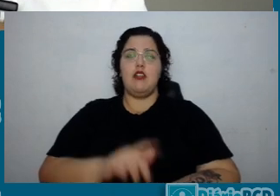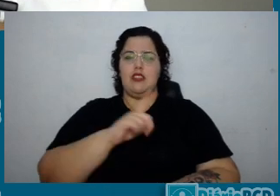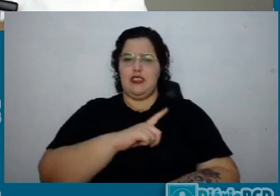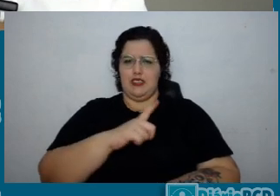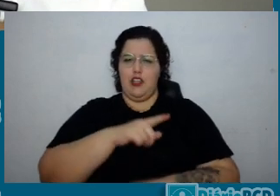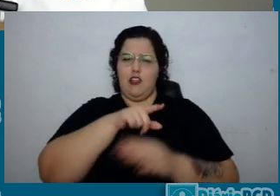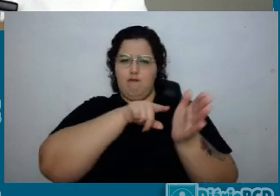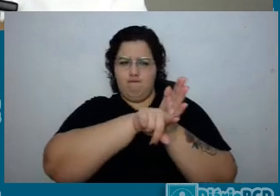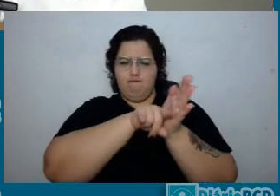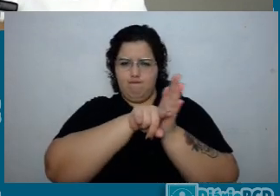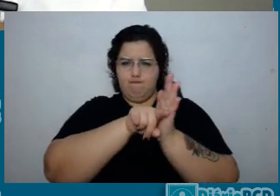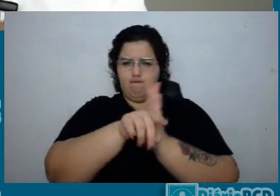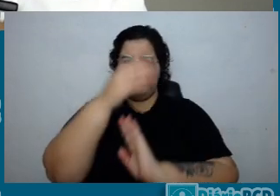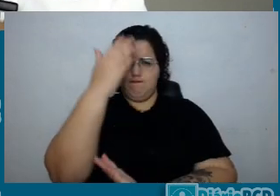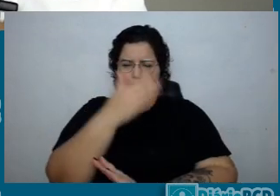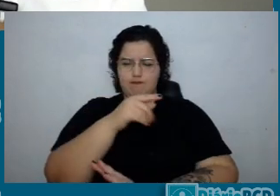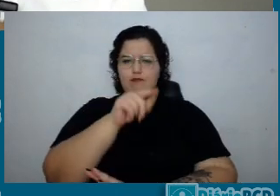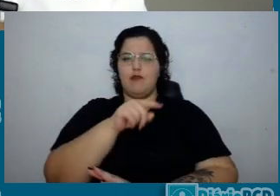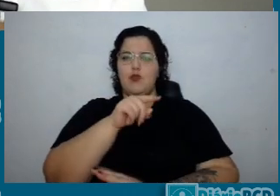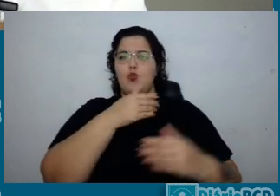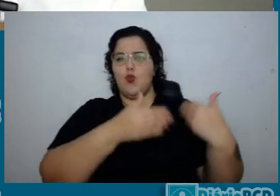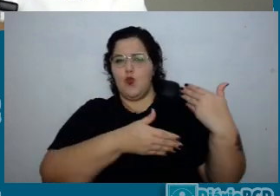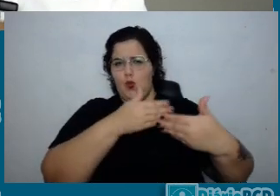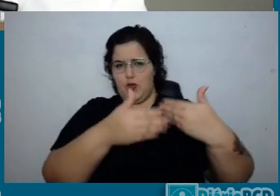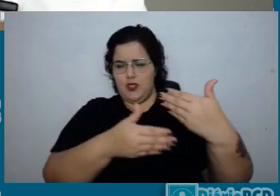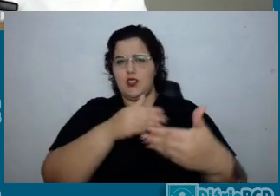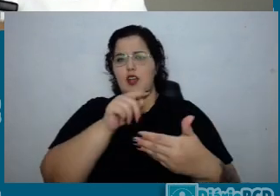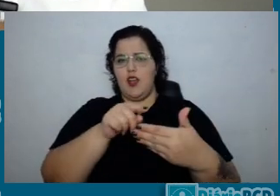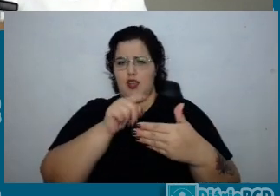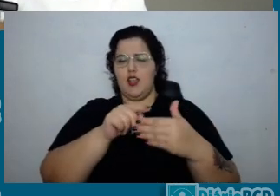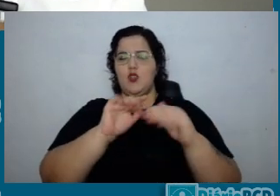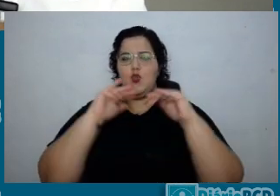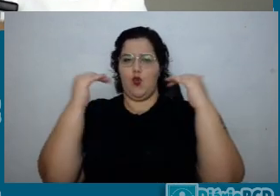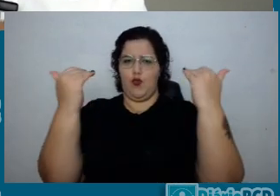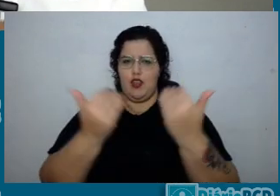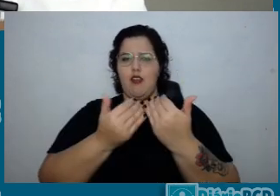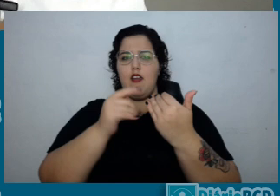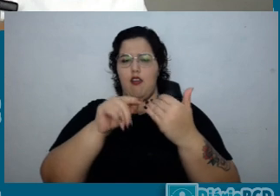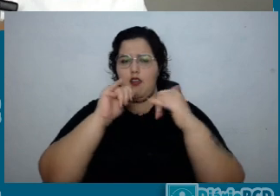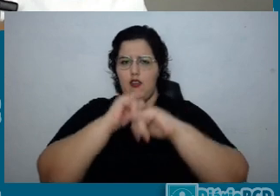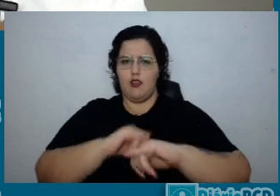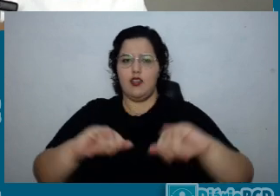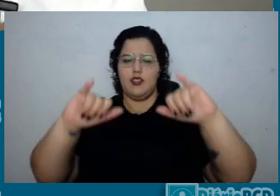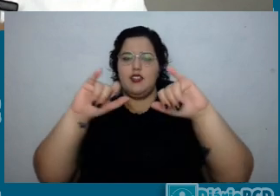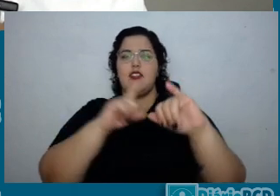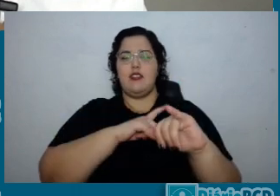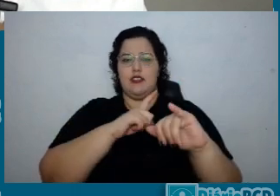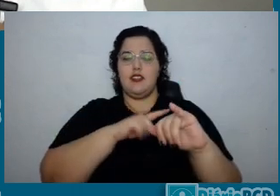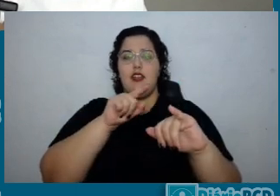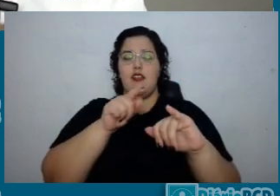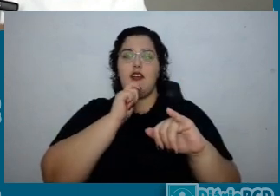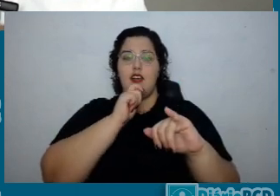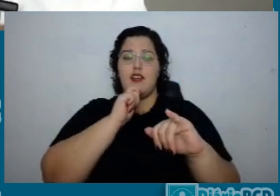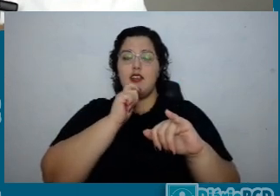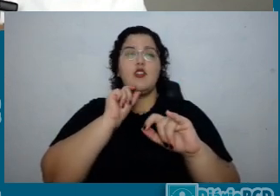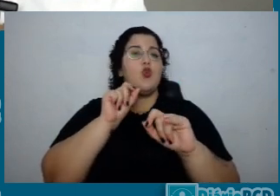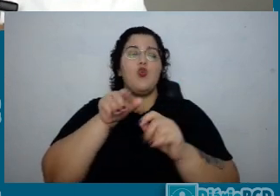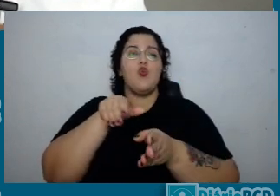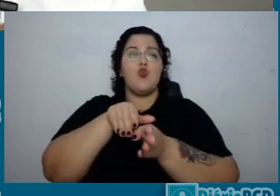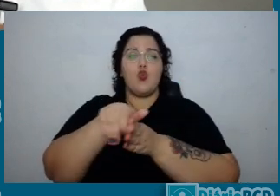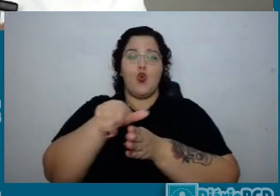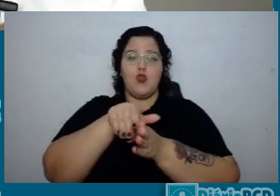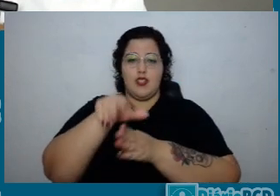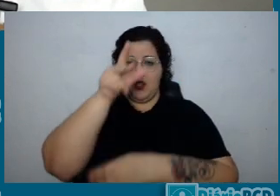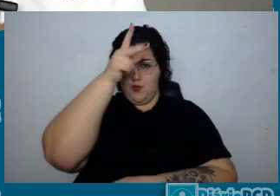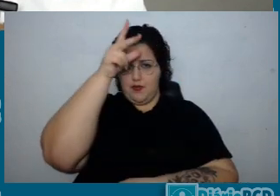das evidências que a gente tem, né, nessa preparação, no processo das conferências municipais, o quanto ainda os